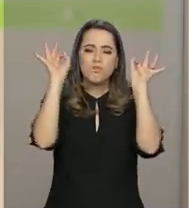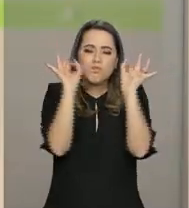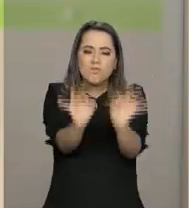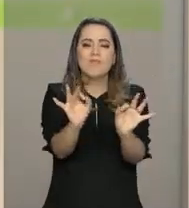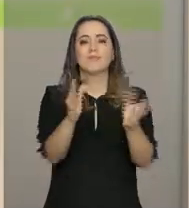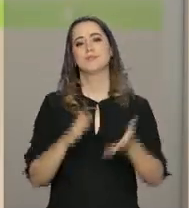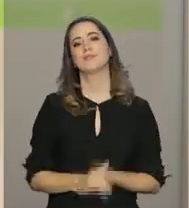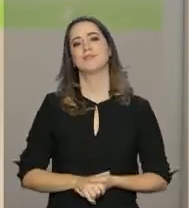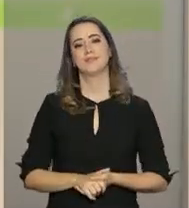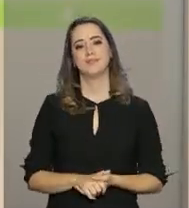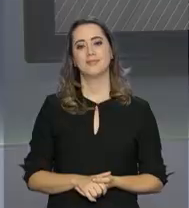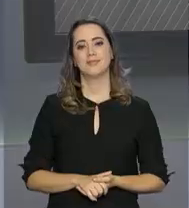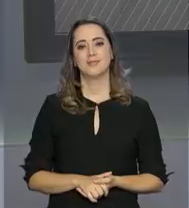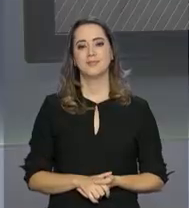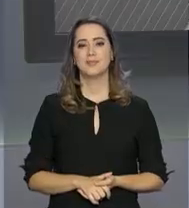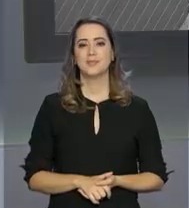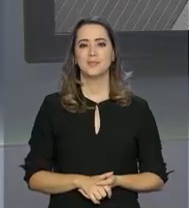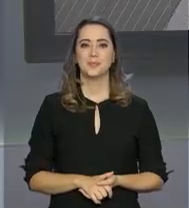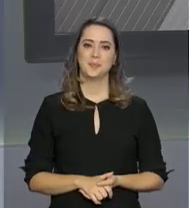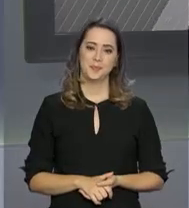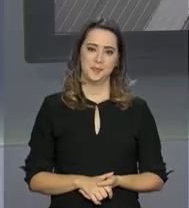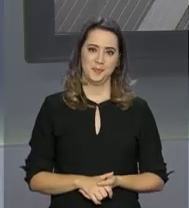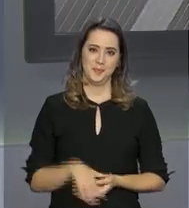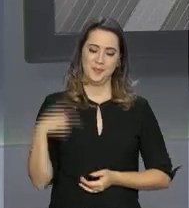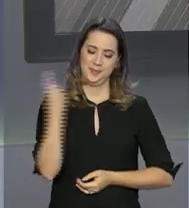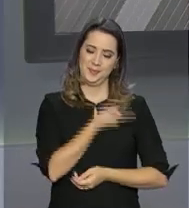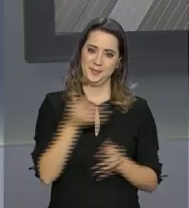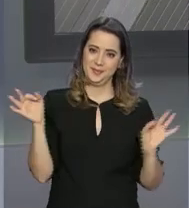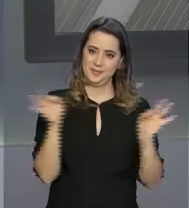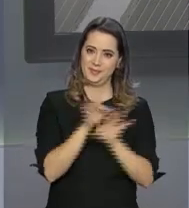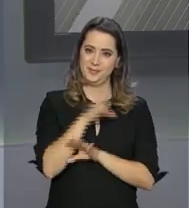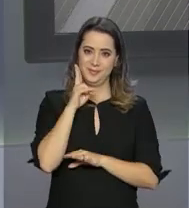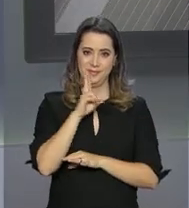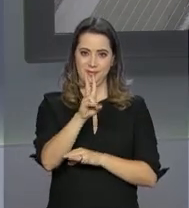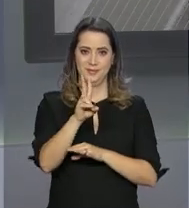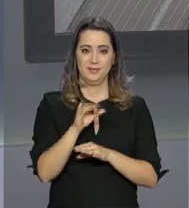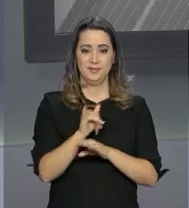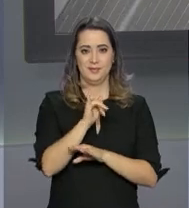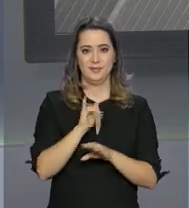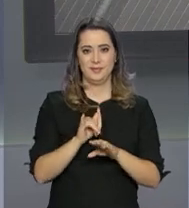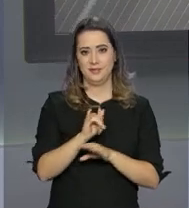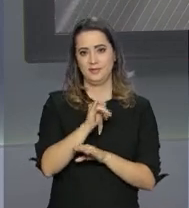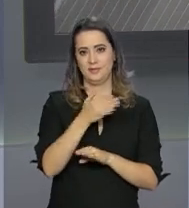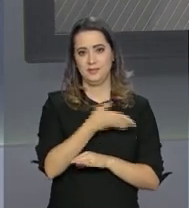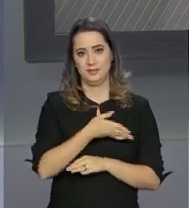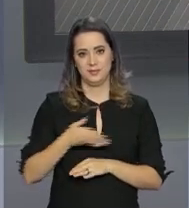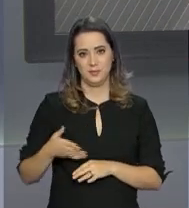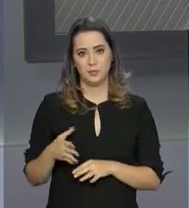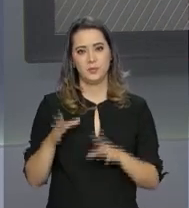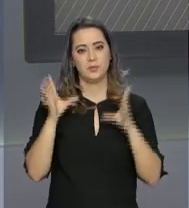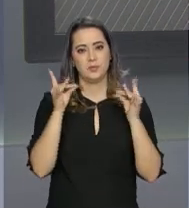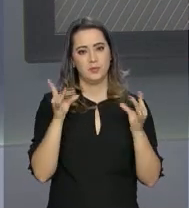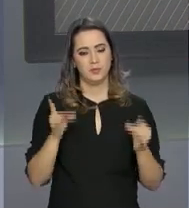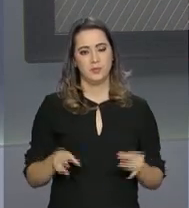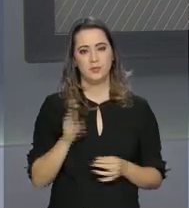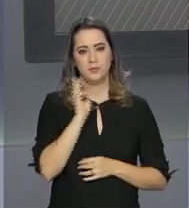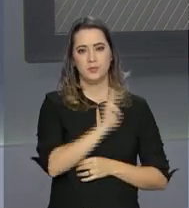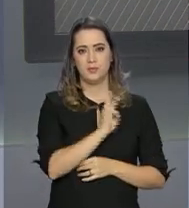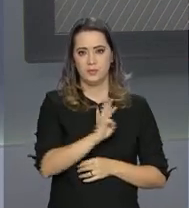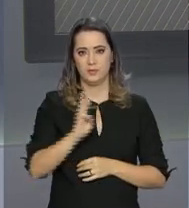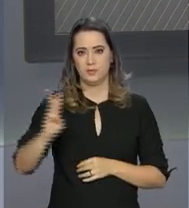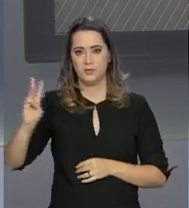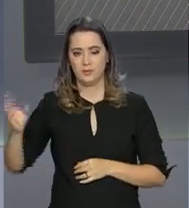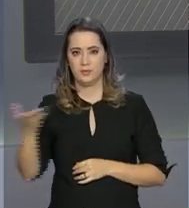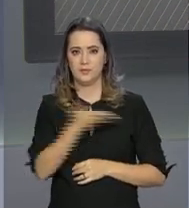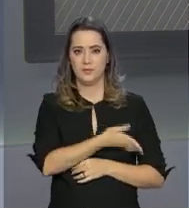todo perfeito, né? Esta edição termina aqui. Você pode rever as reportagens no YouTube e toda a nossa